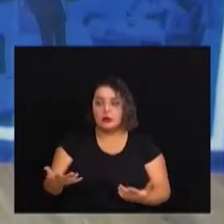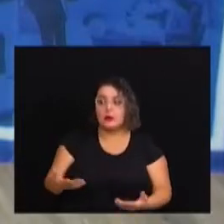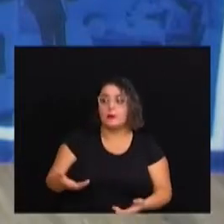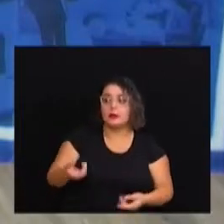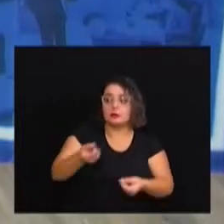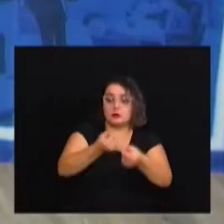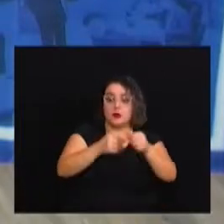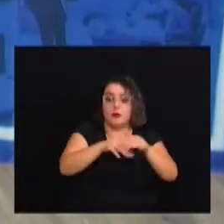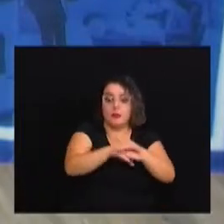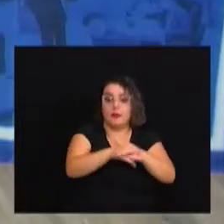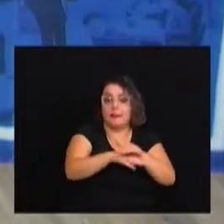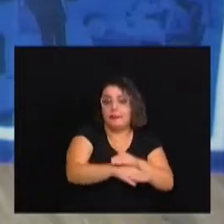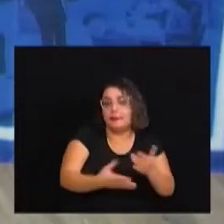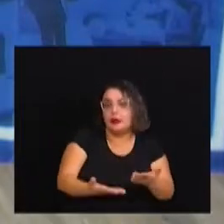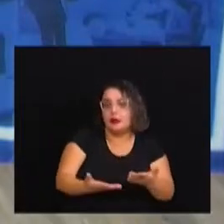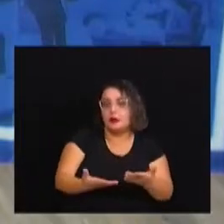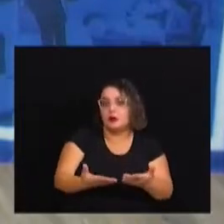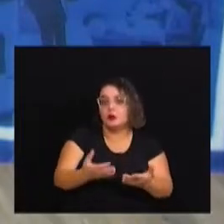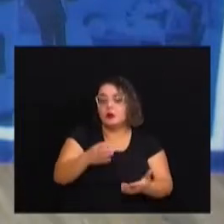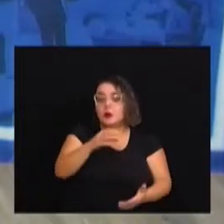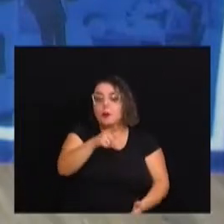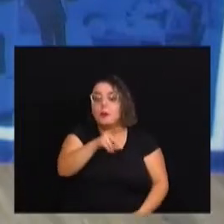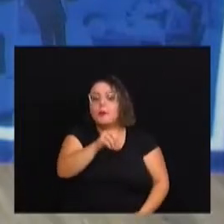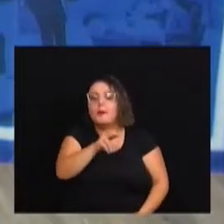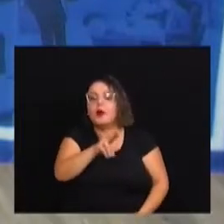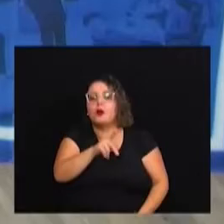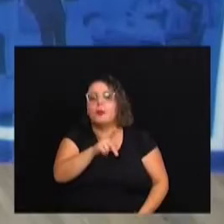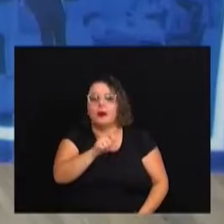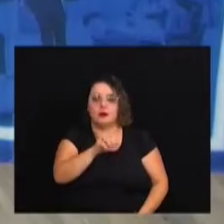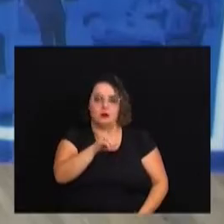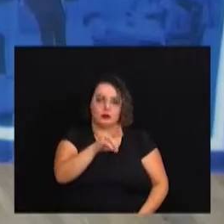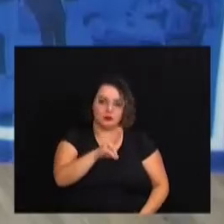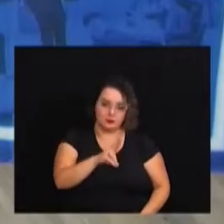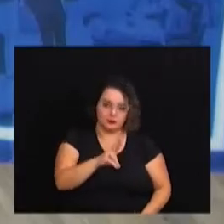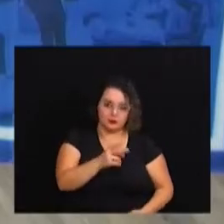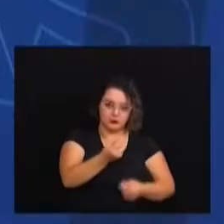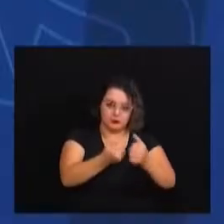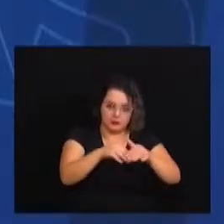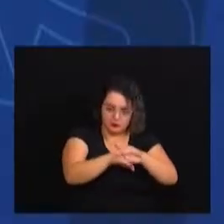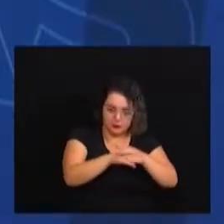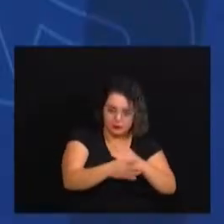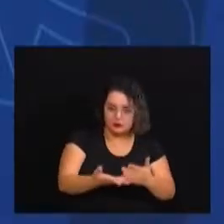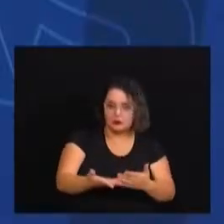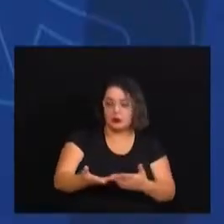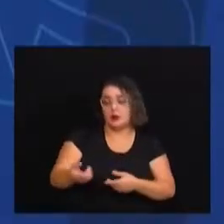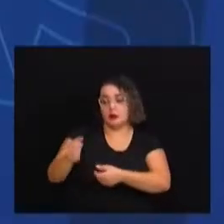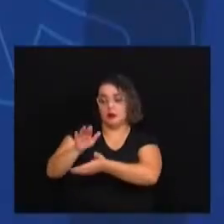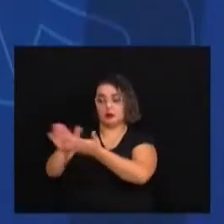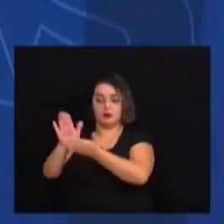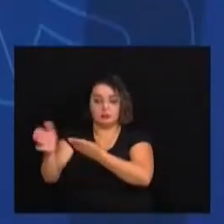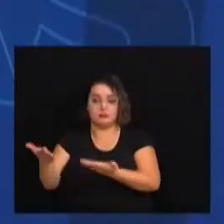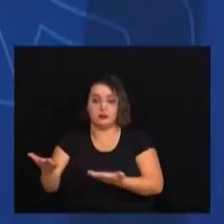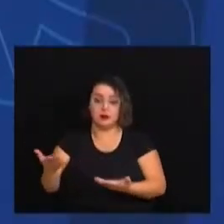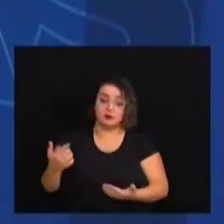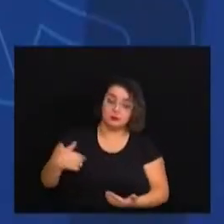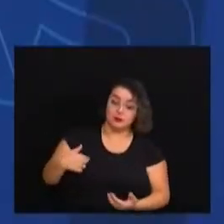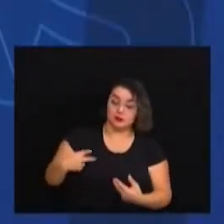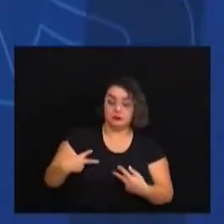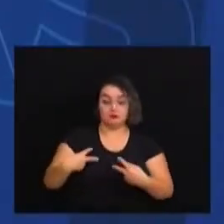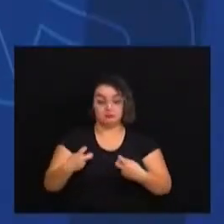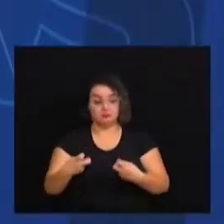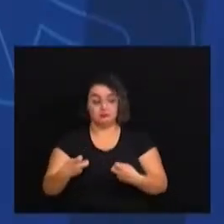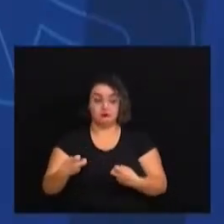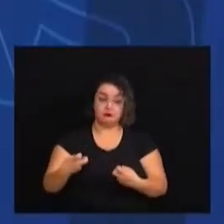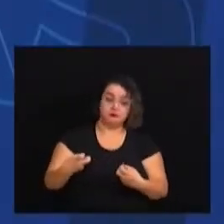do poupador, do gastador, a gente vai falar um pouquinho de cada uma, que é para quem está aí do outro lado tentar se identificar. Eu já estou aqui